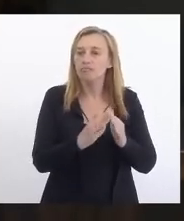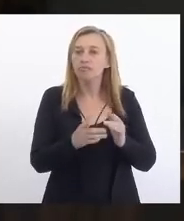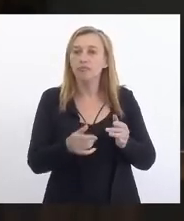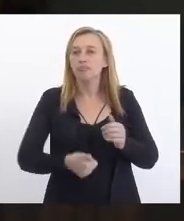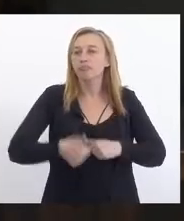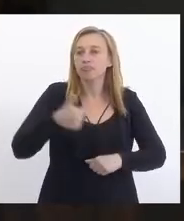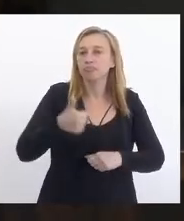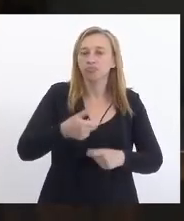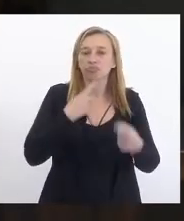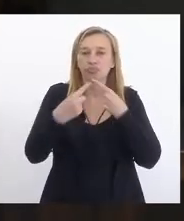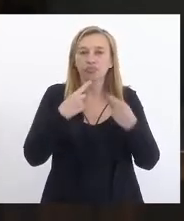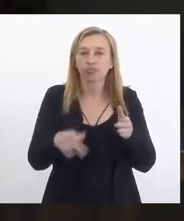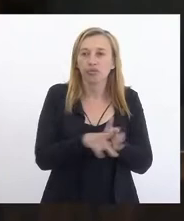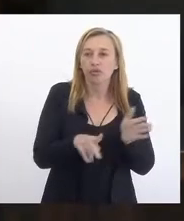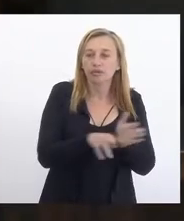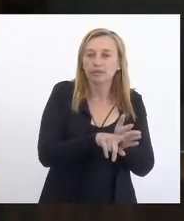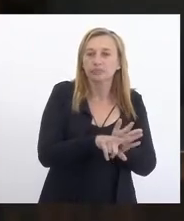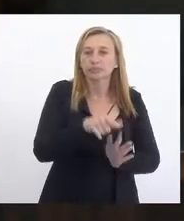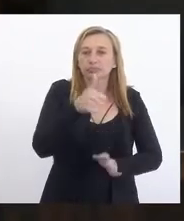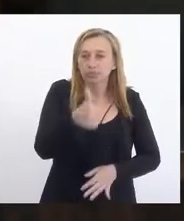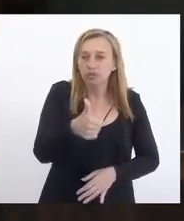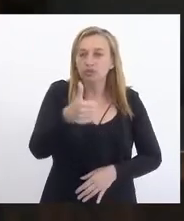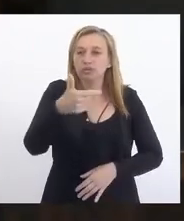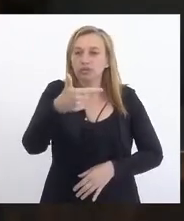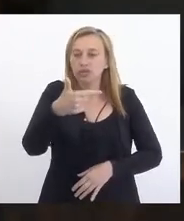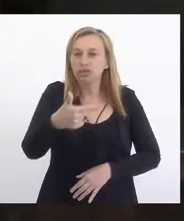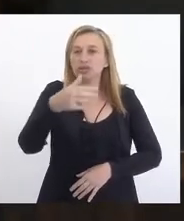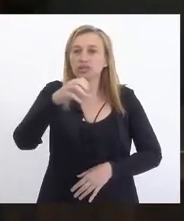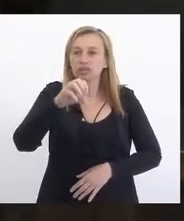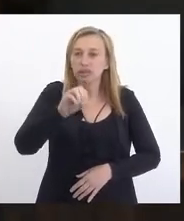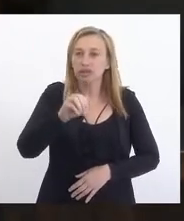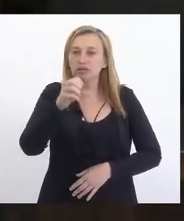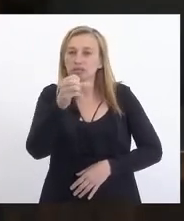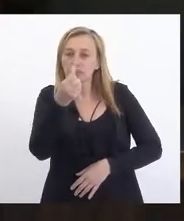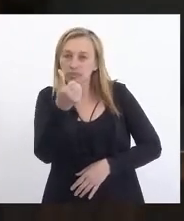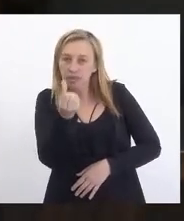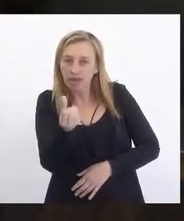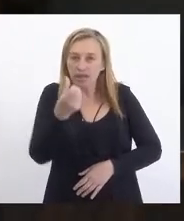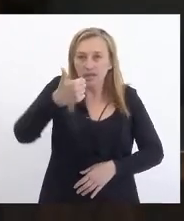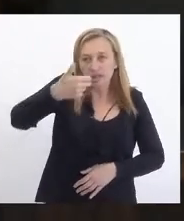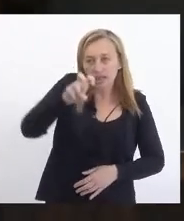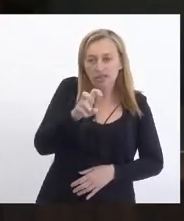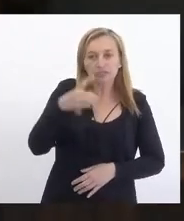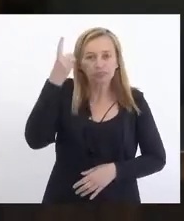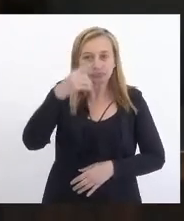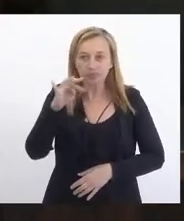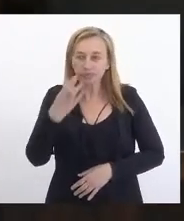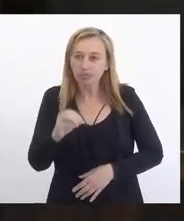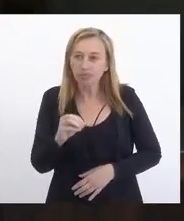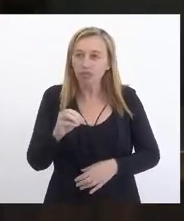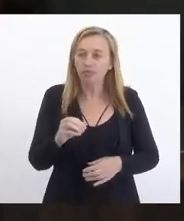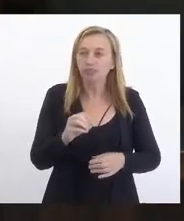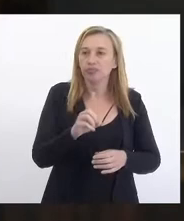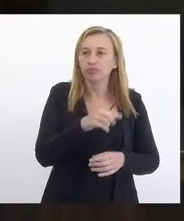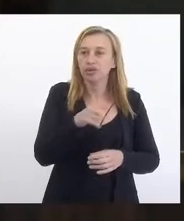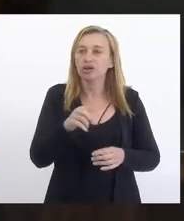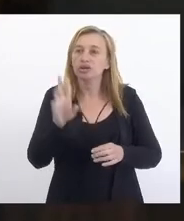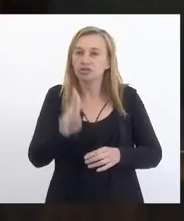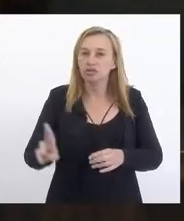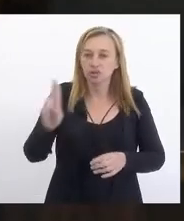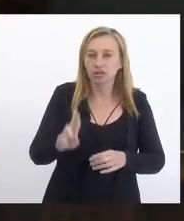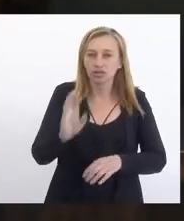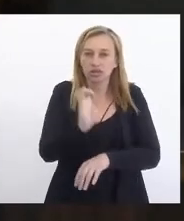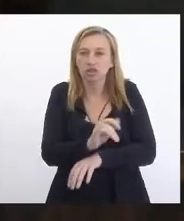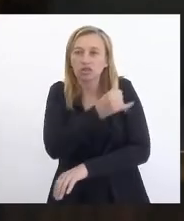ordinária em primeira discussão, projeto de lei 20615, de autoria do deputado Bruno Dauari, que dispõe sobre a isonomia entre as universidades públicas do Estado do